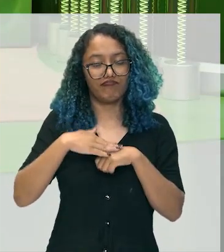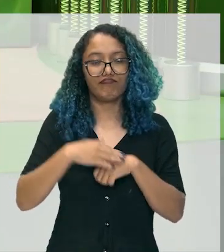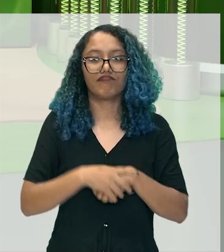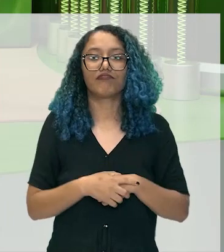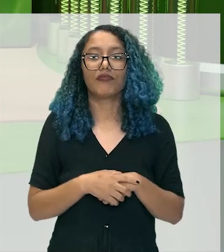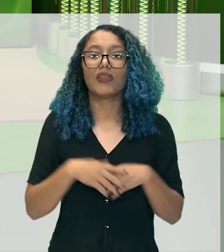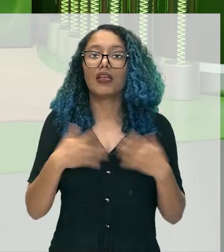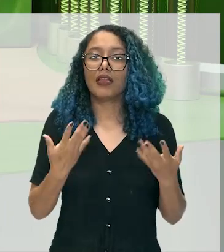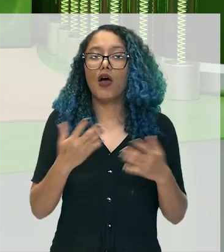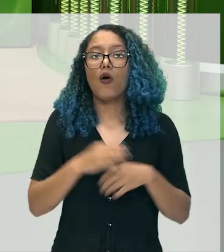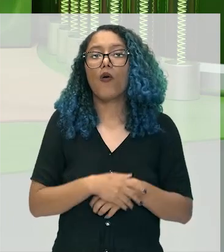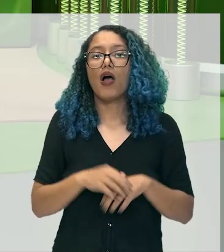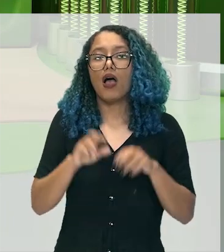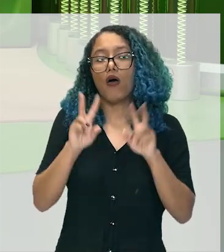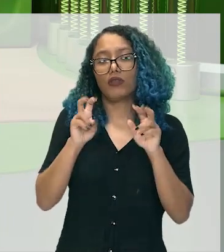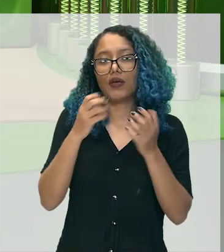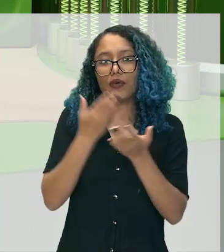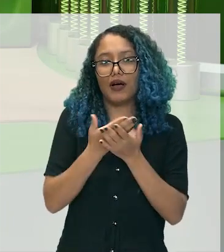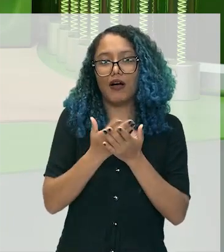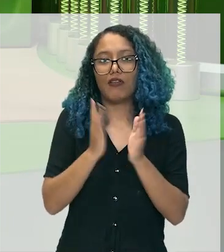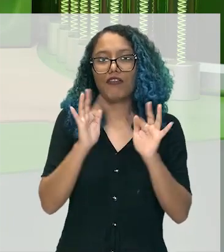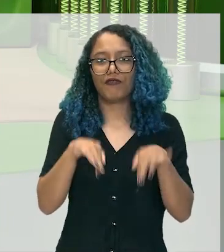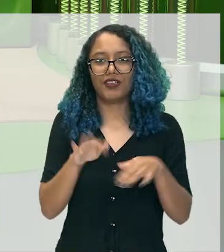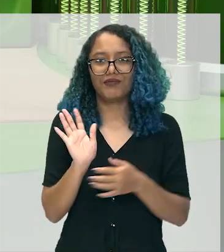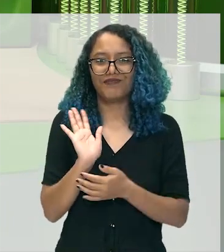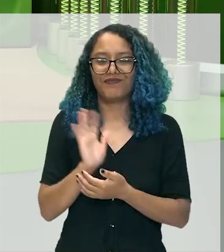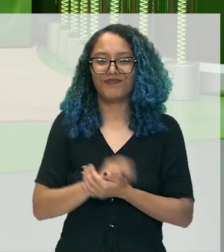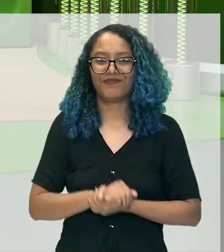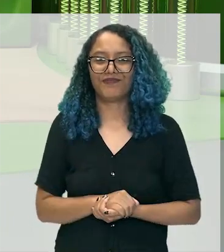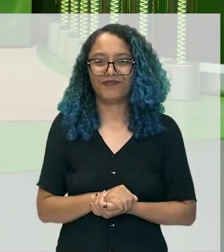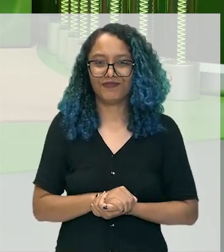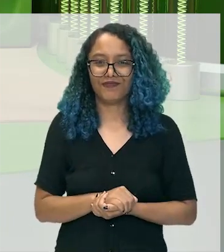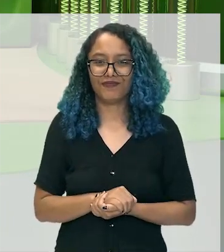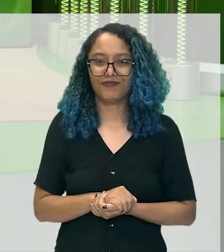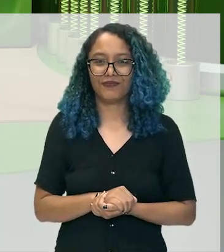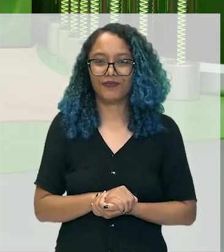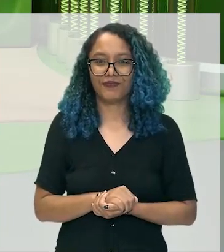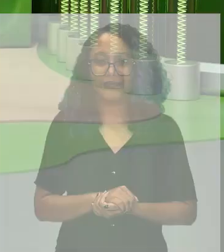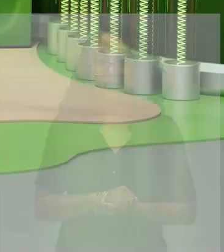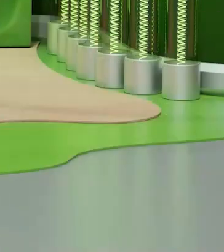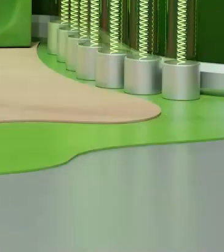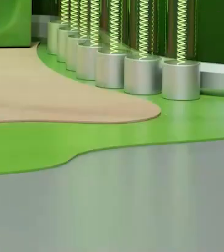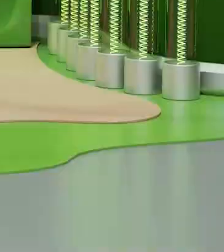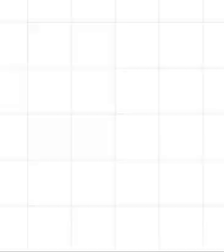tá bom? Então, esse foi o assunto da nossa aula de hoje. Até uma próxima.